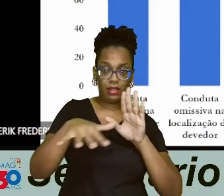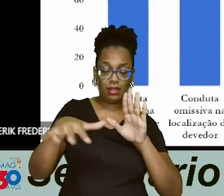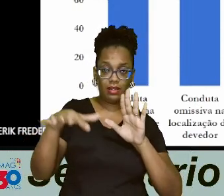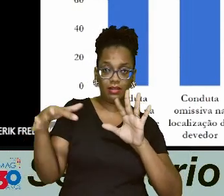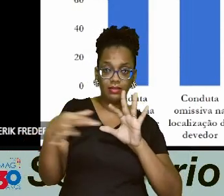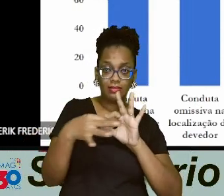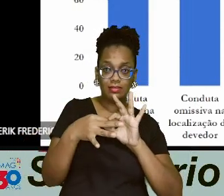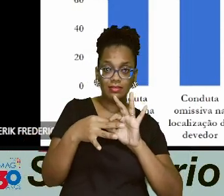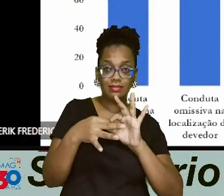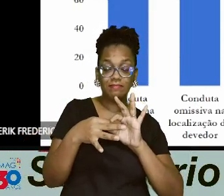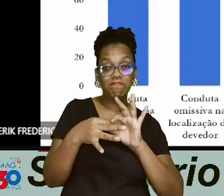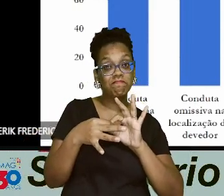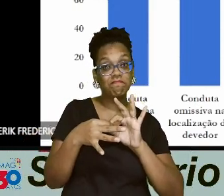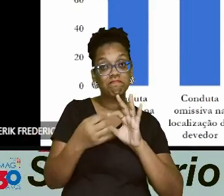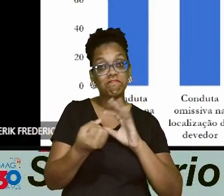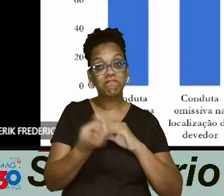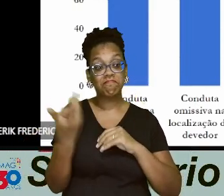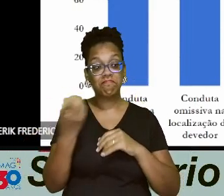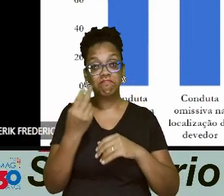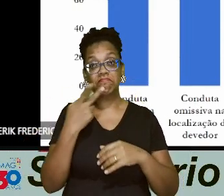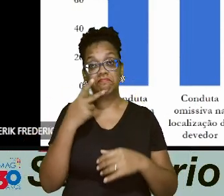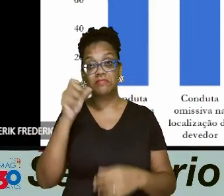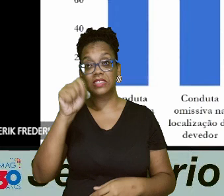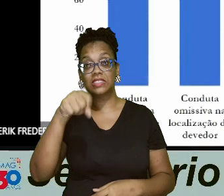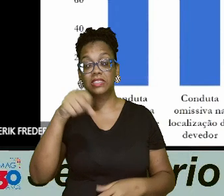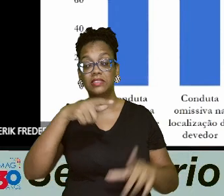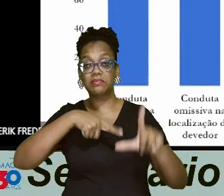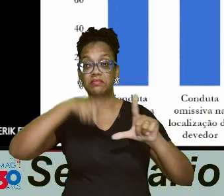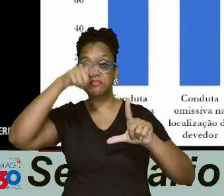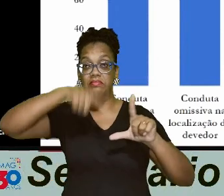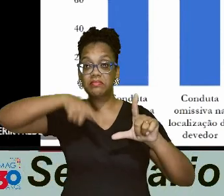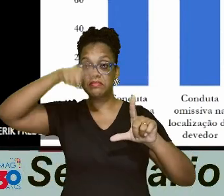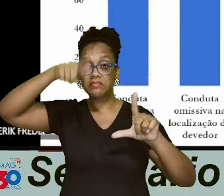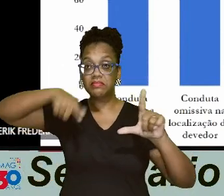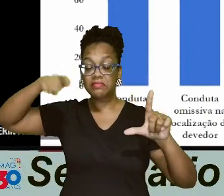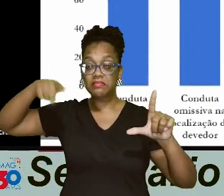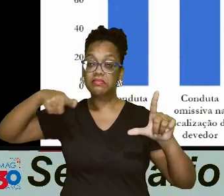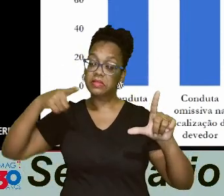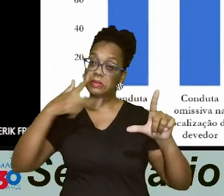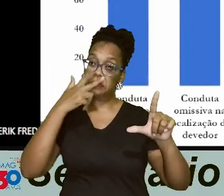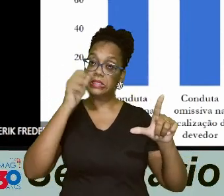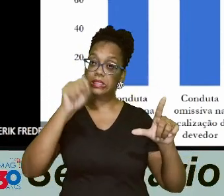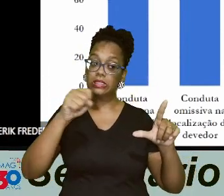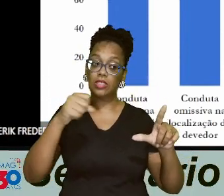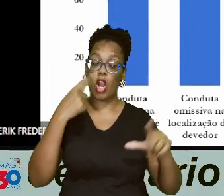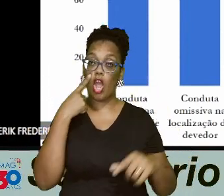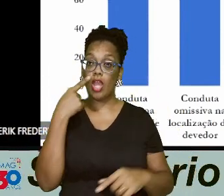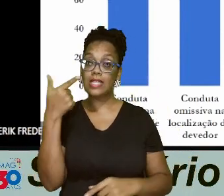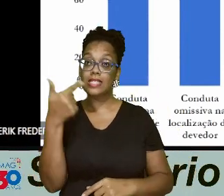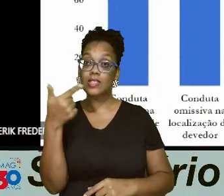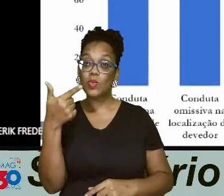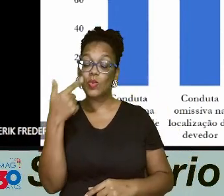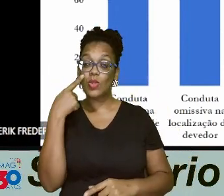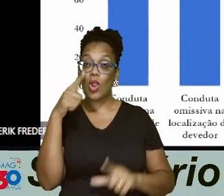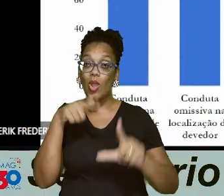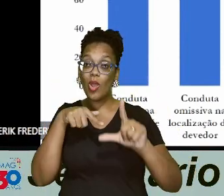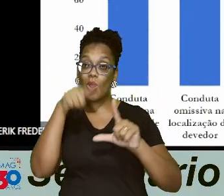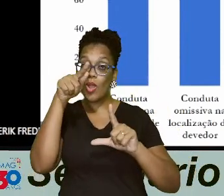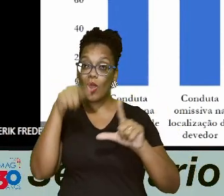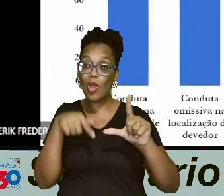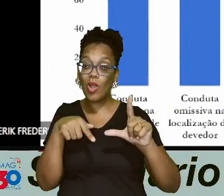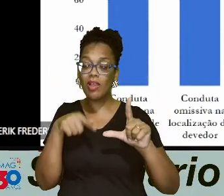Esses números sugerem que sim, né? Eles sugerem que sim. Porque, vejam, o segundo fator ali foi a falta